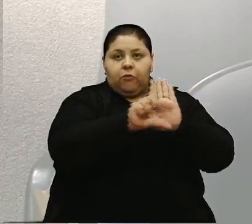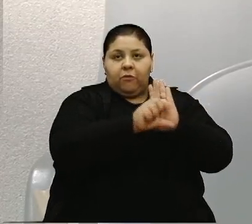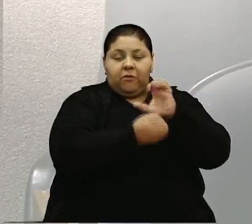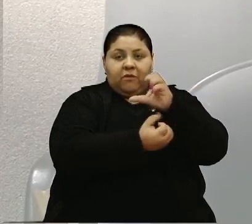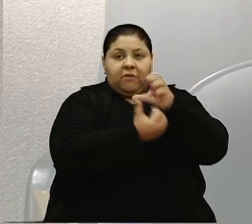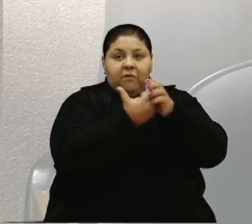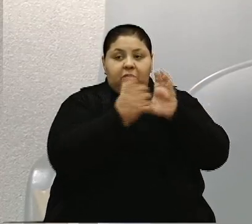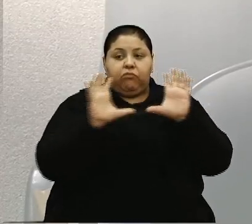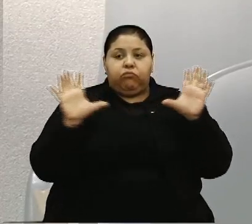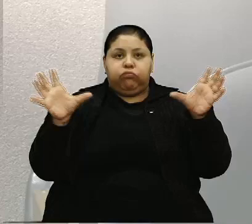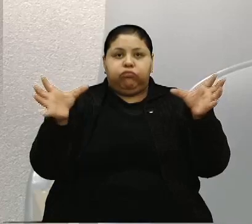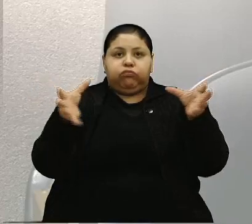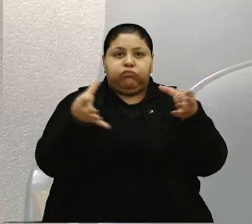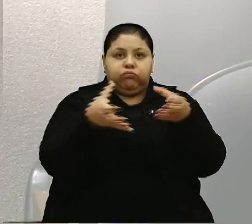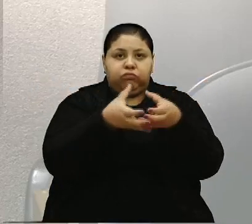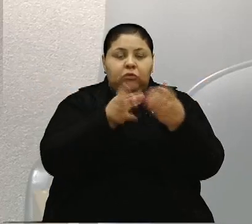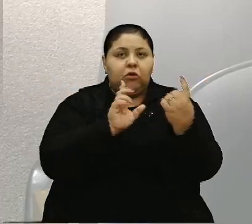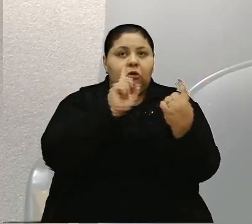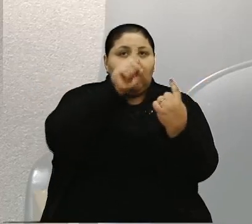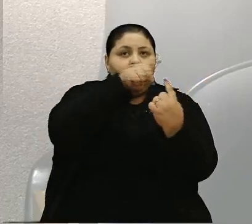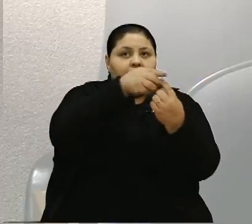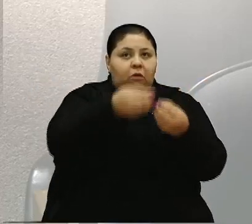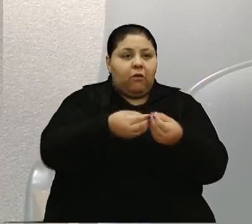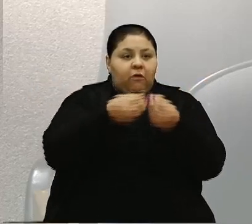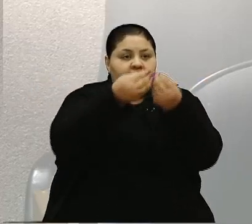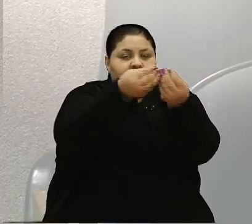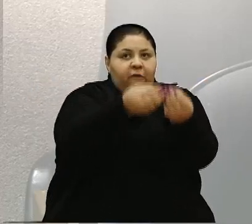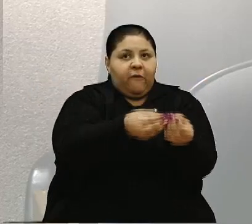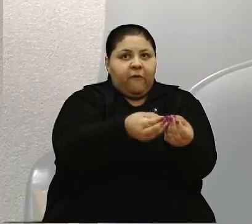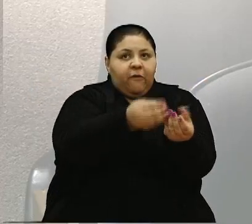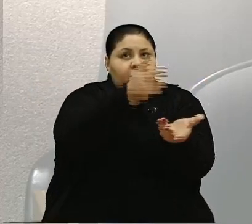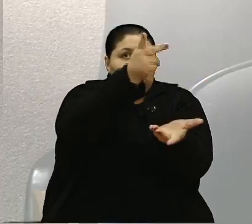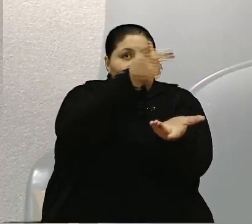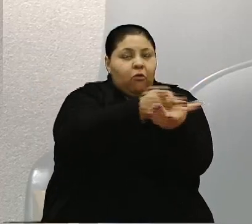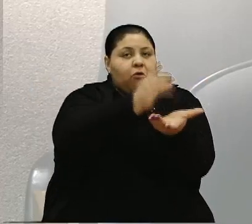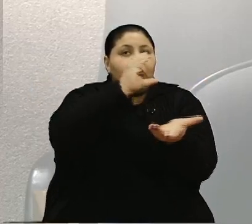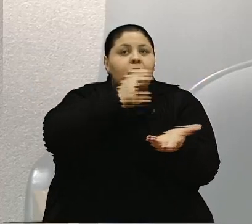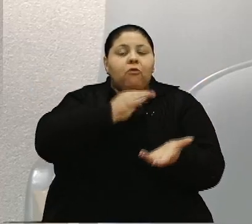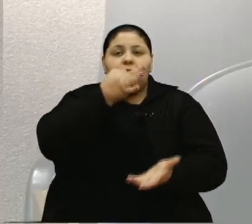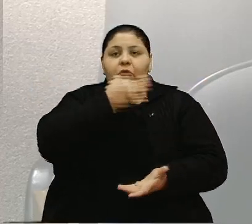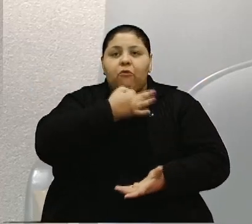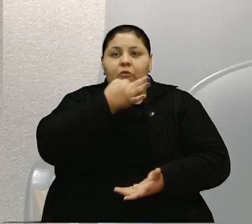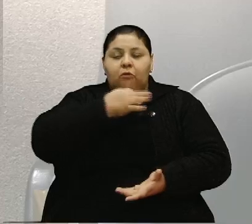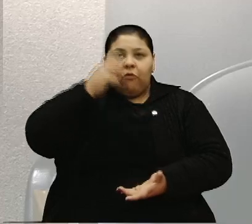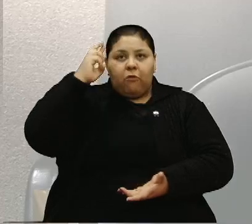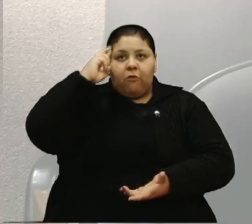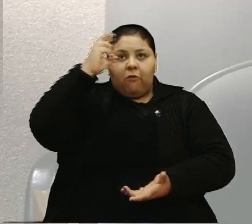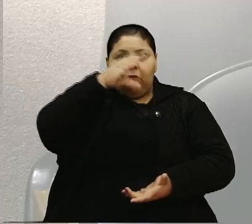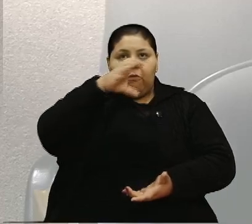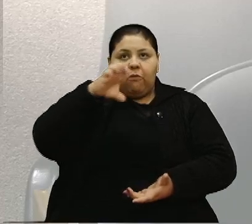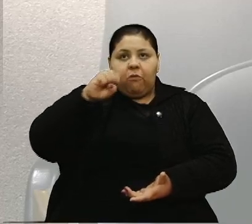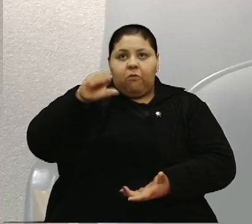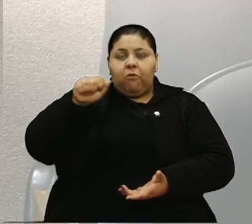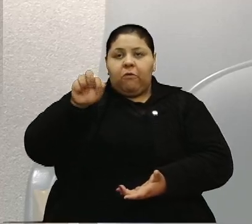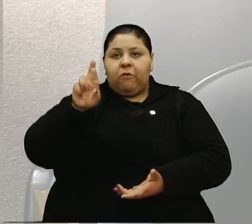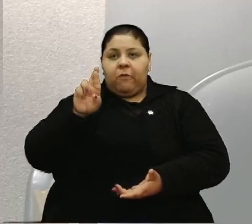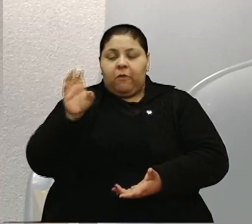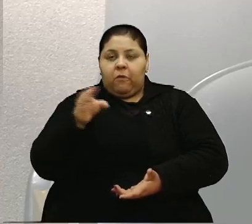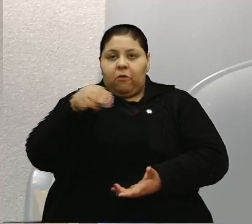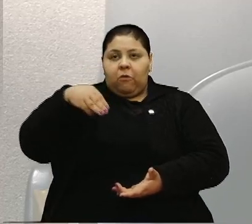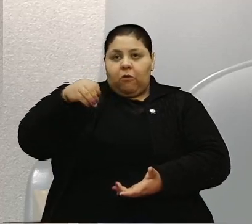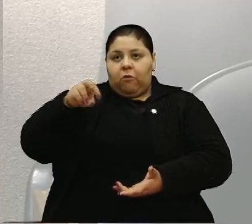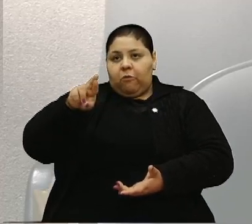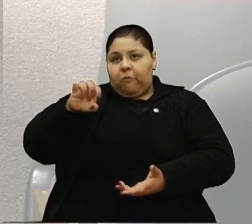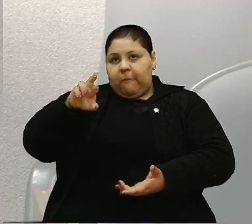coletiva e objetiva conceder o título de cidadão caxiense ao senhor César Gibrail dos Santos Moreira. A